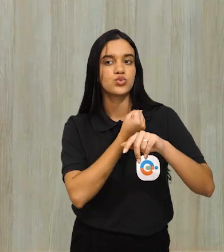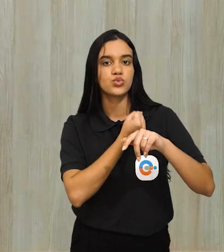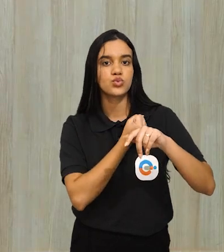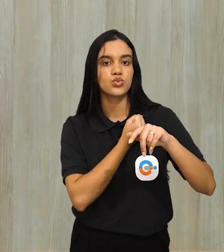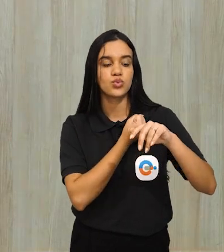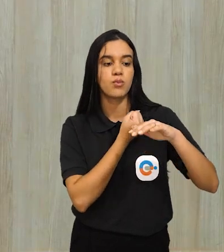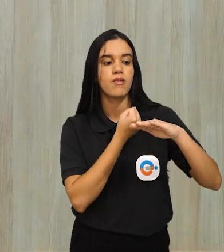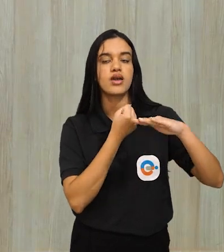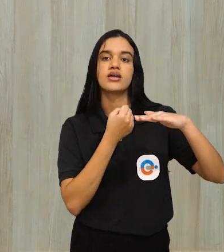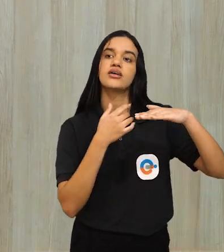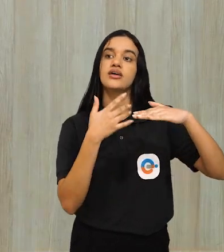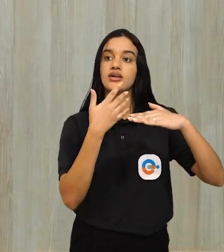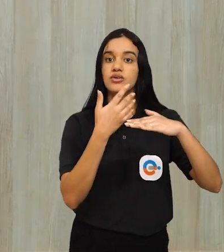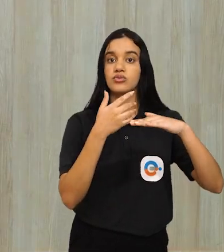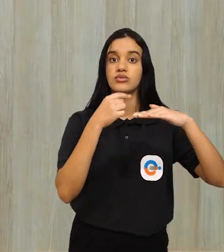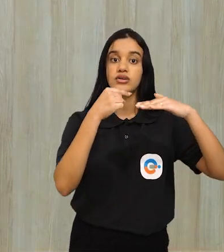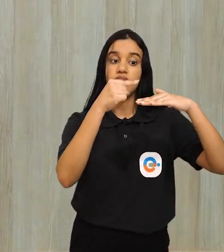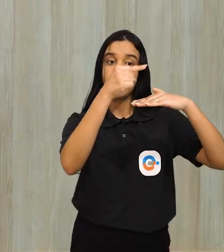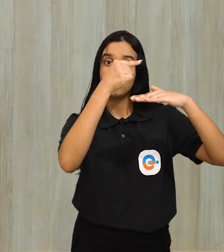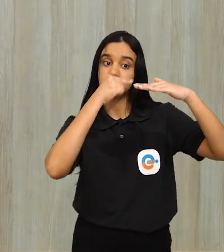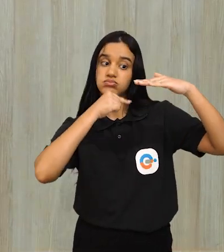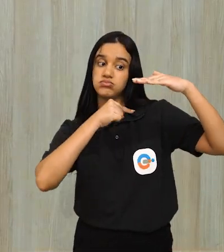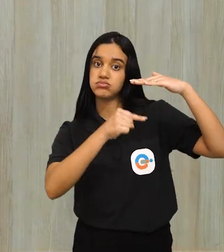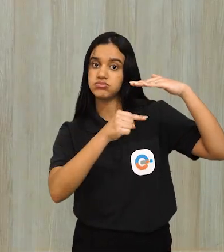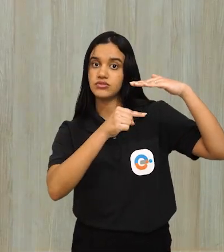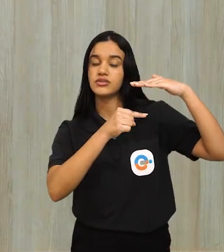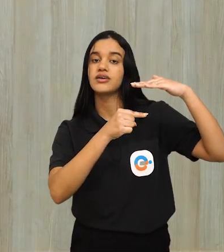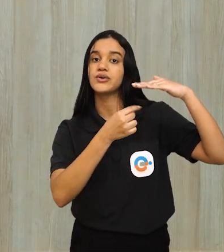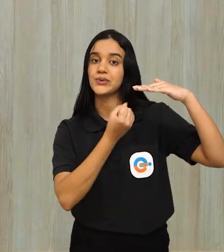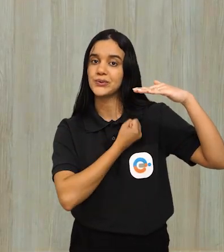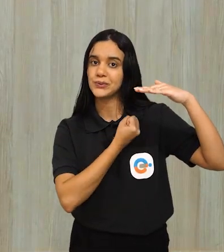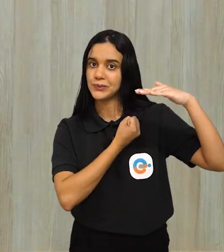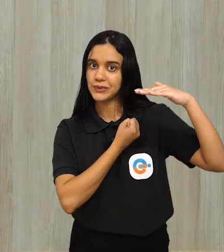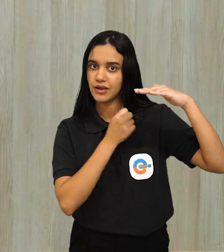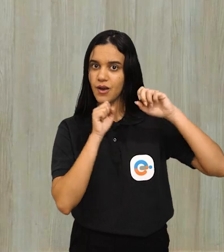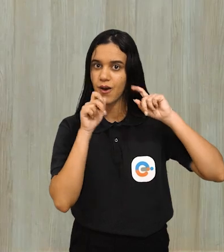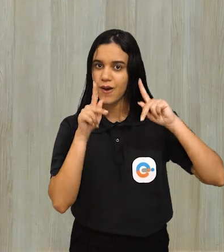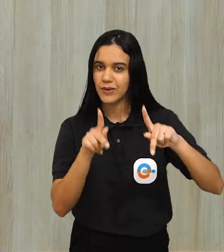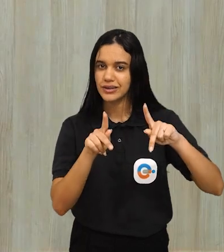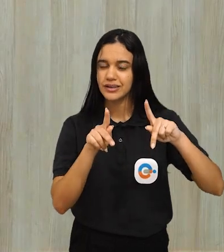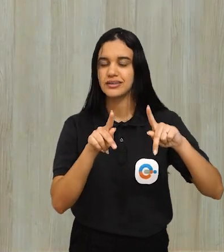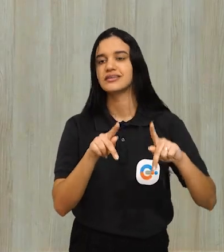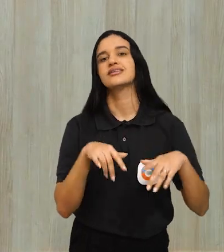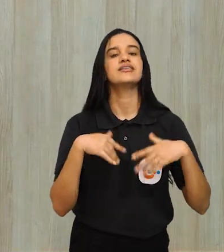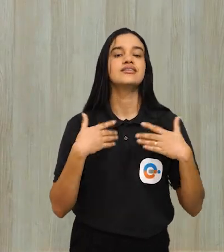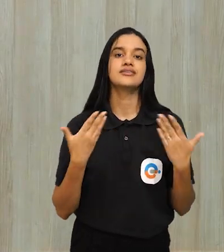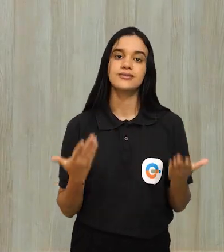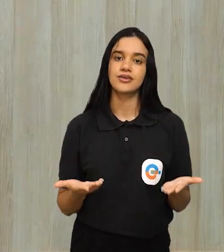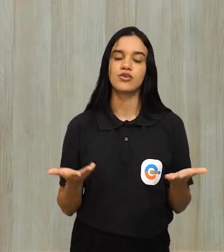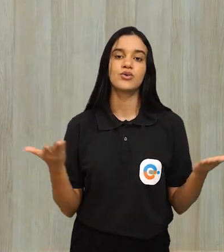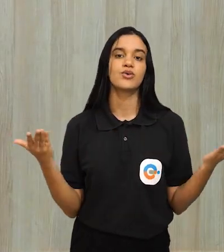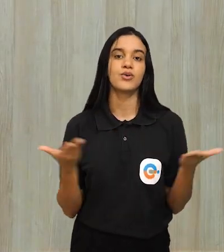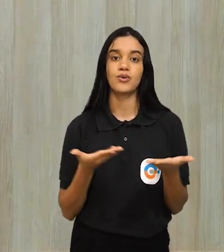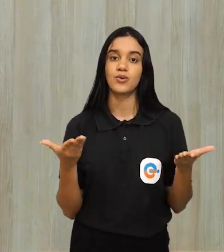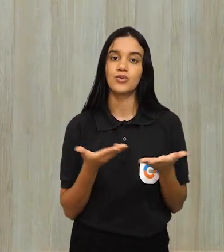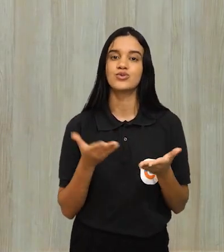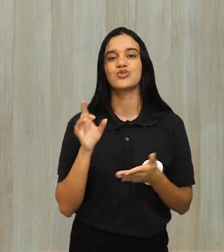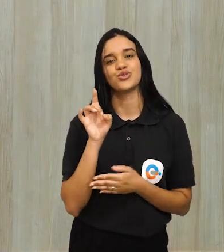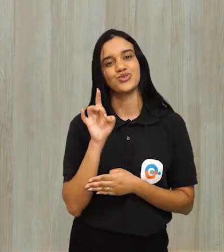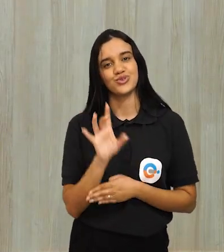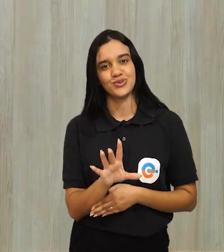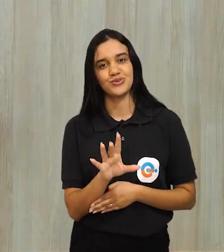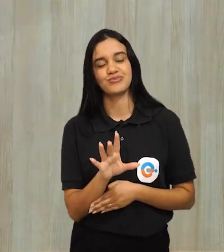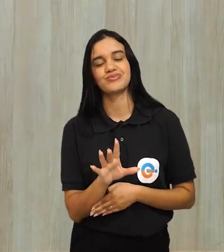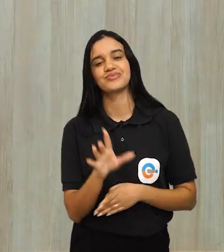em cima subtraindo o número que fica em baixo beleza pessoal então por hoje é